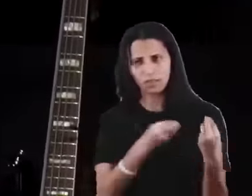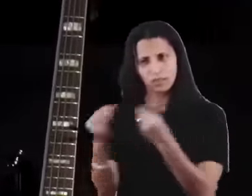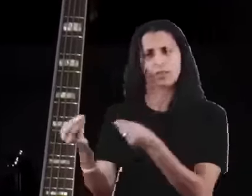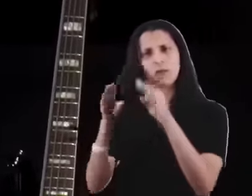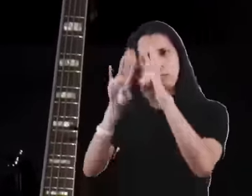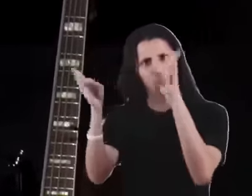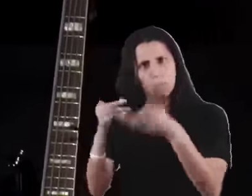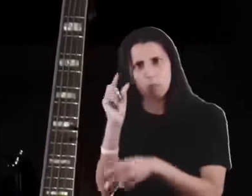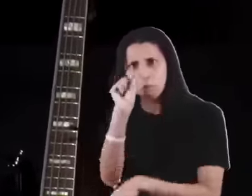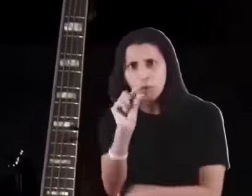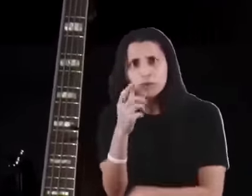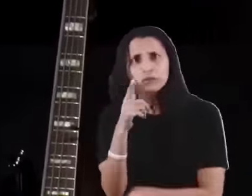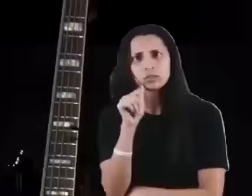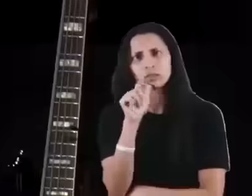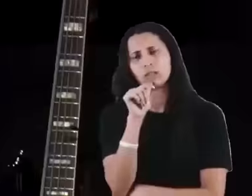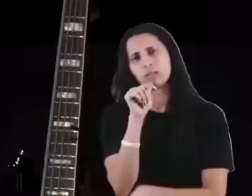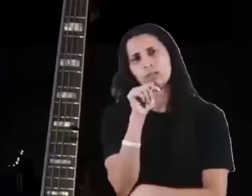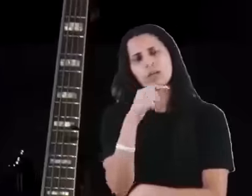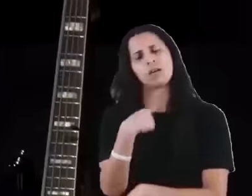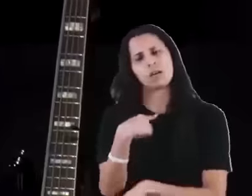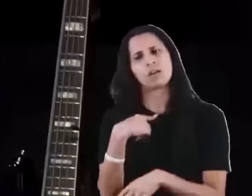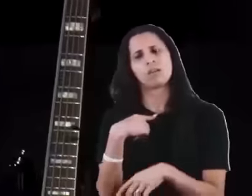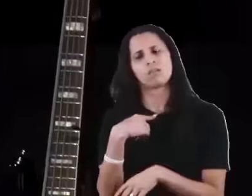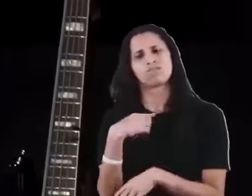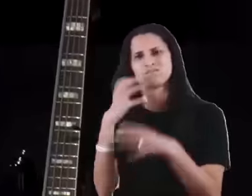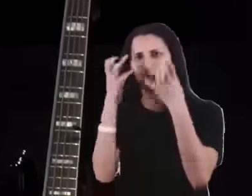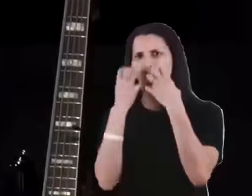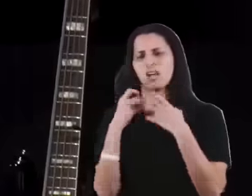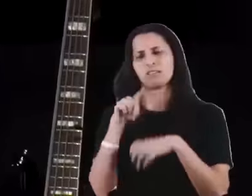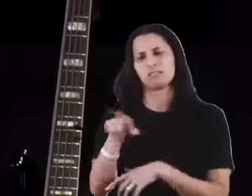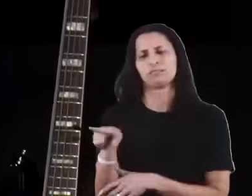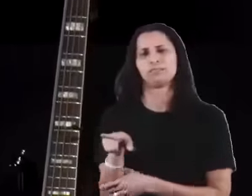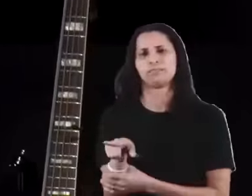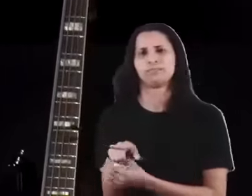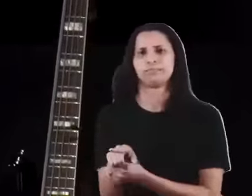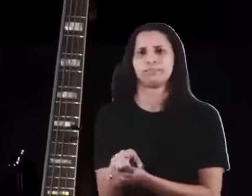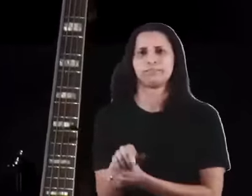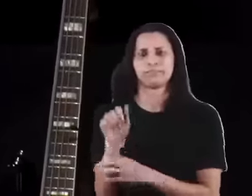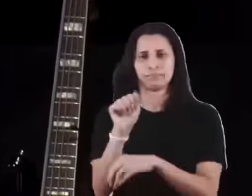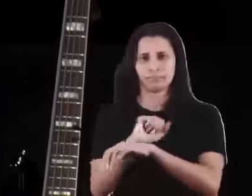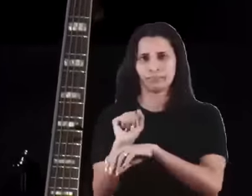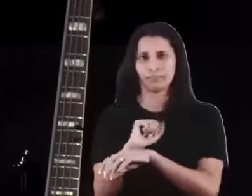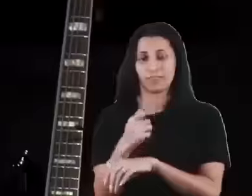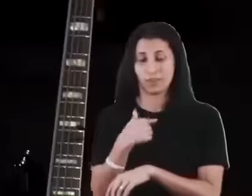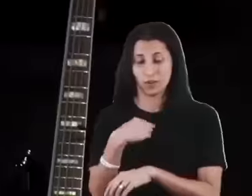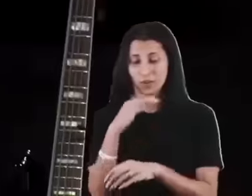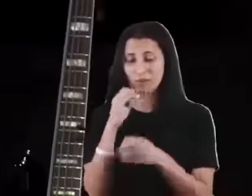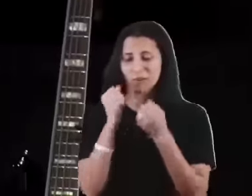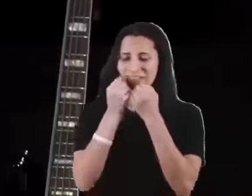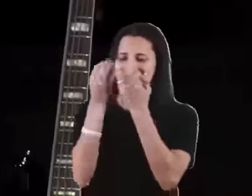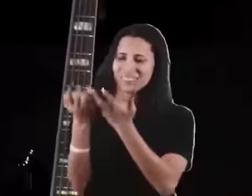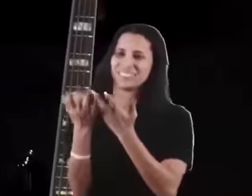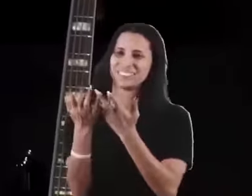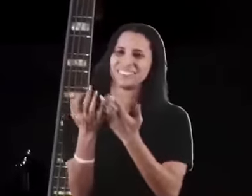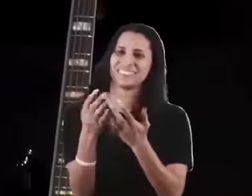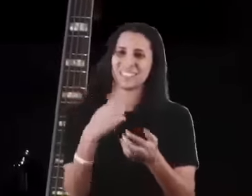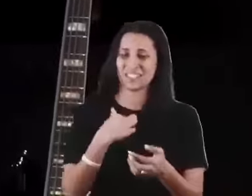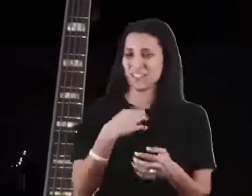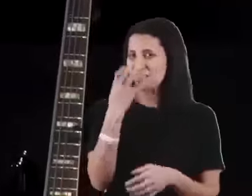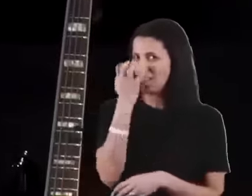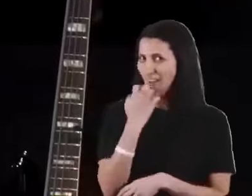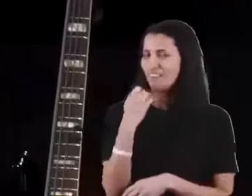abuso de Abraão eu confesso que eu senti um pouco de abuso preparando a mensagem mas Jesus já foi me tratando com perdão